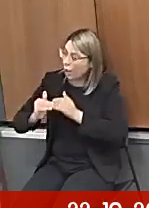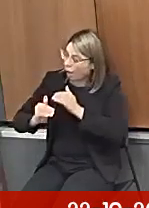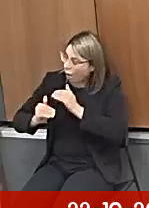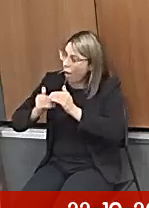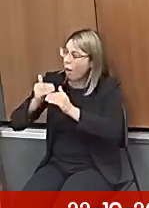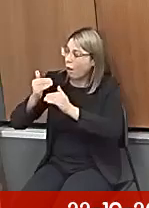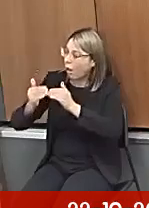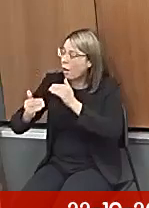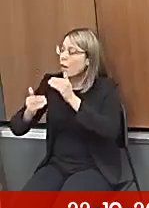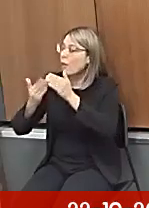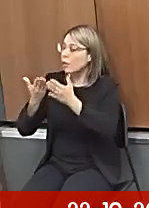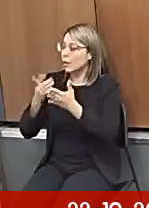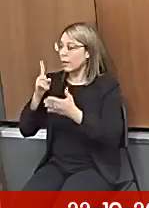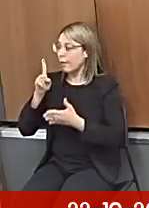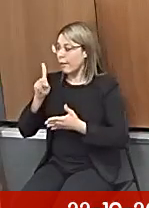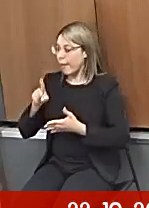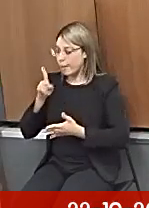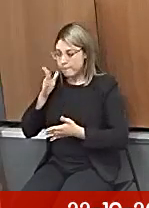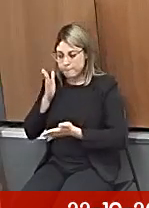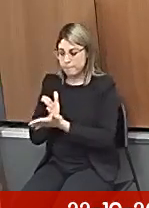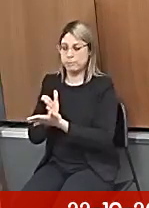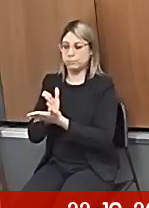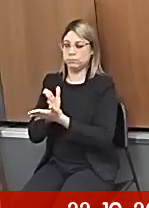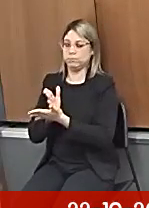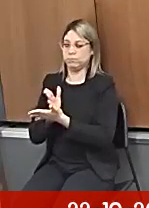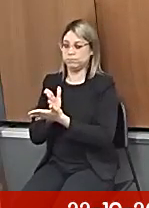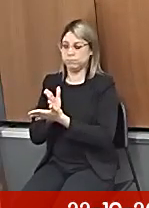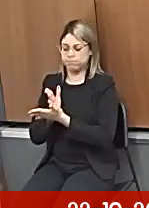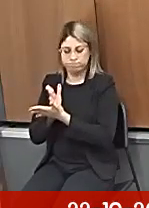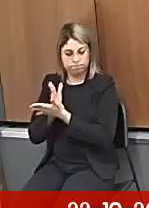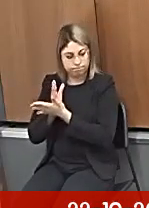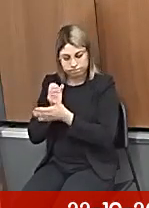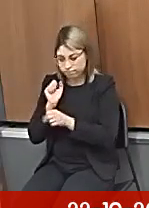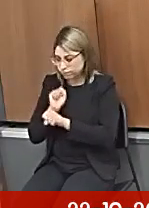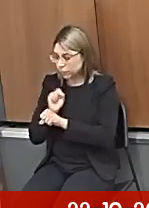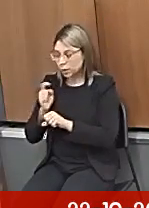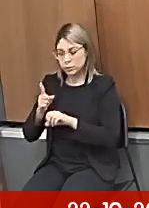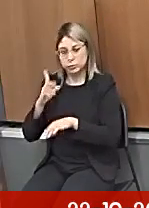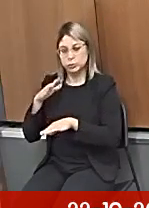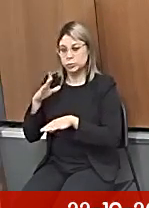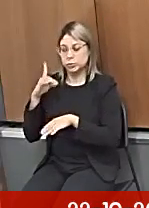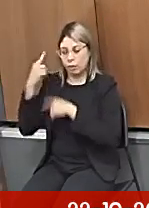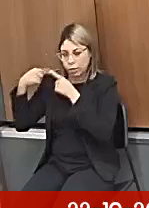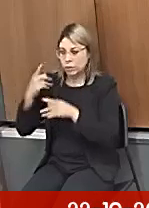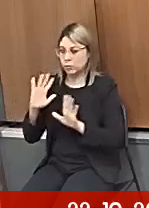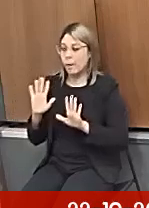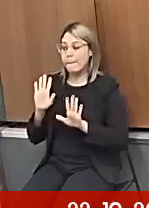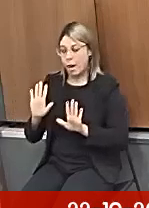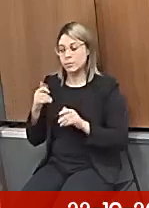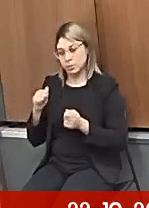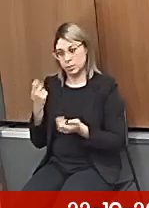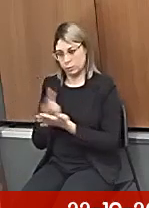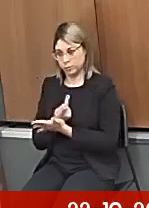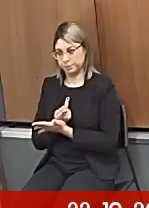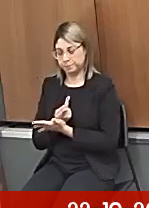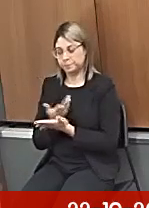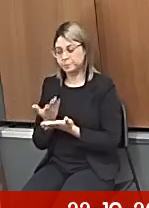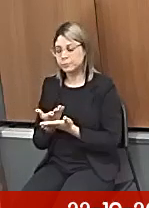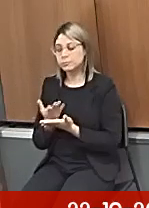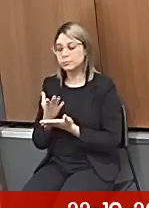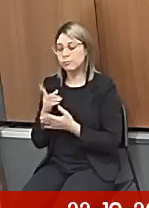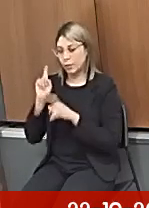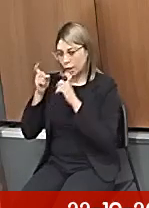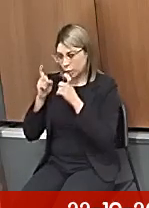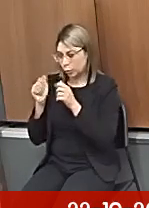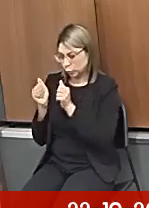desenvolver. É uma ruptura. É uma quebra de paradigma, mas que vai acontecer. Esta questão do fórum